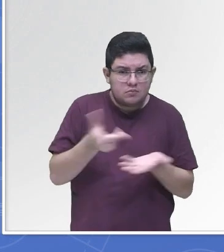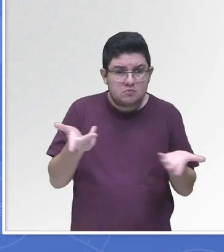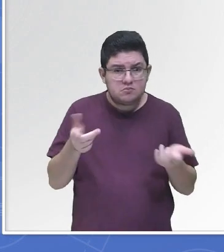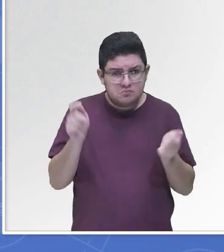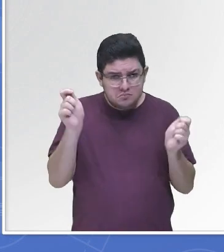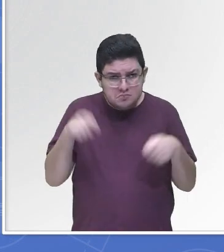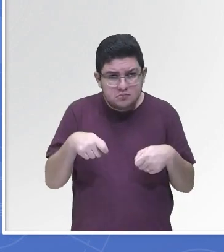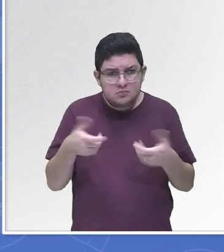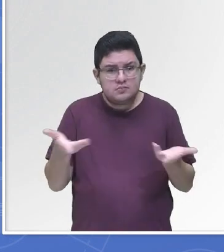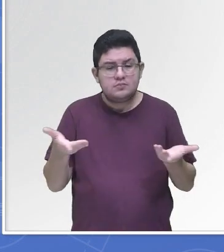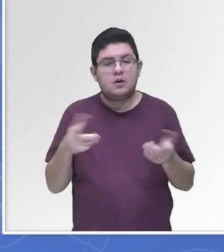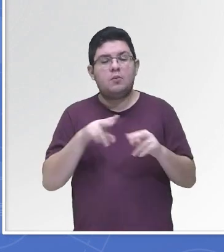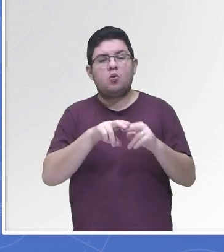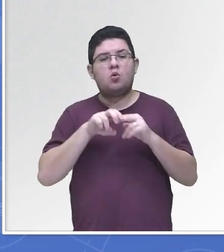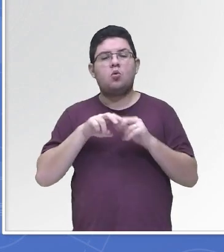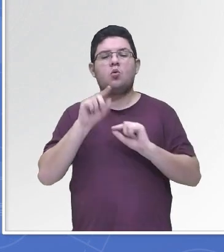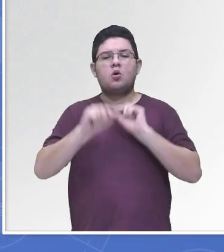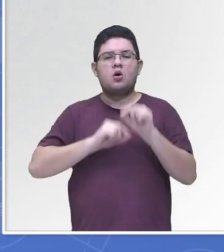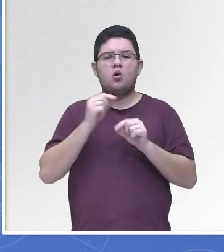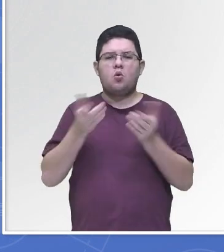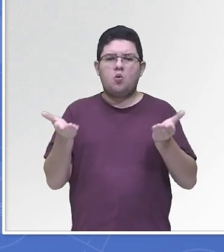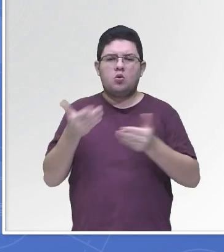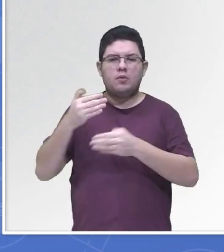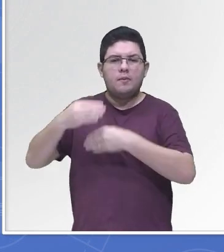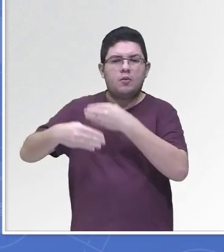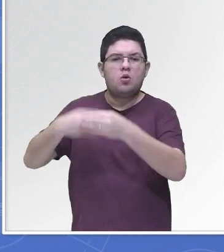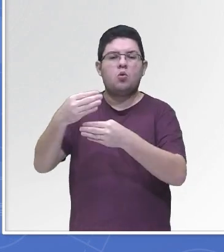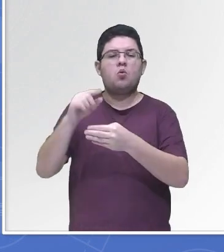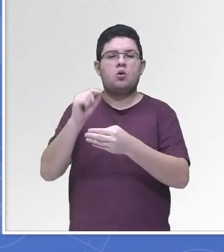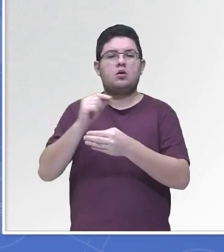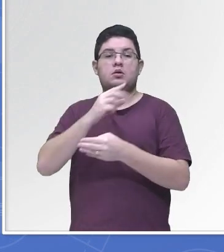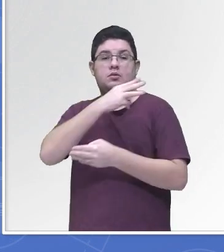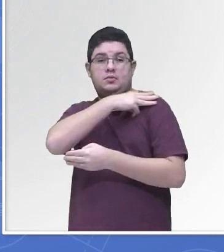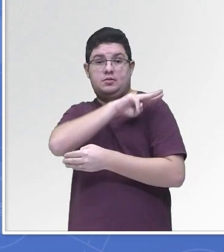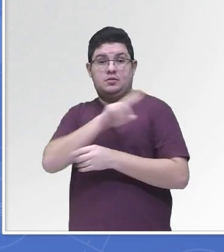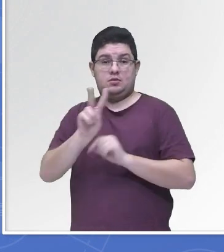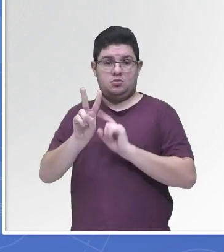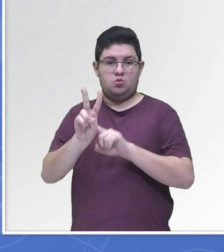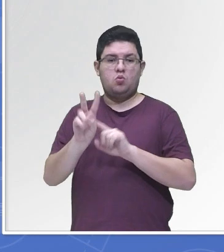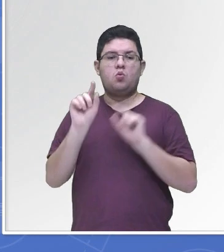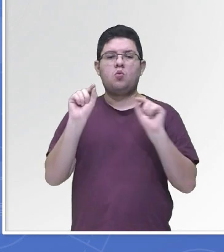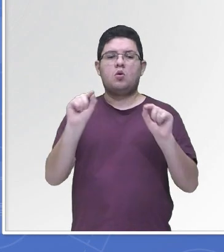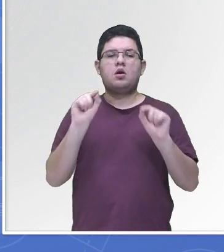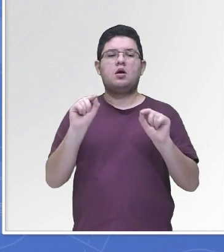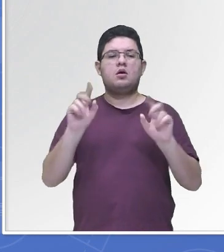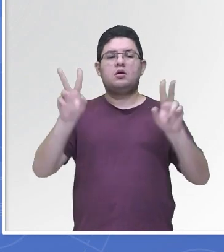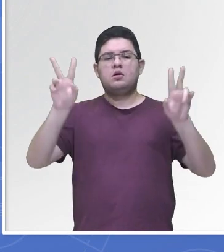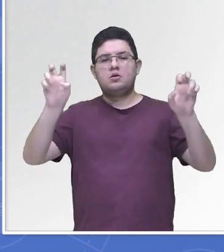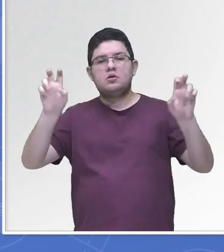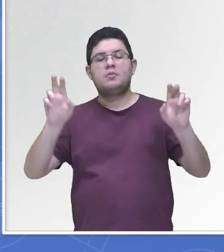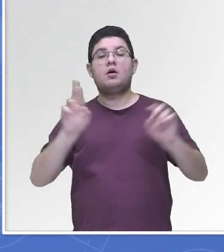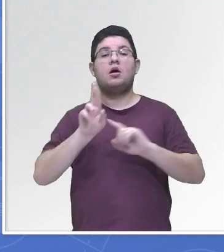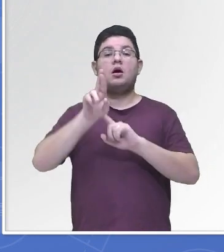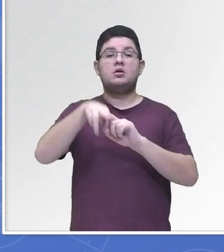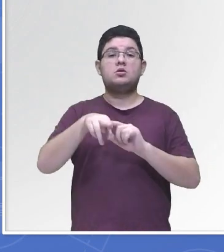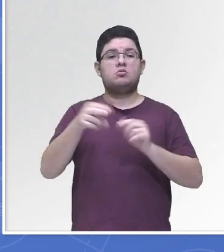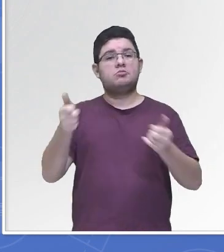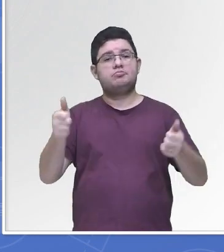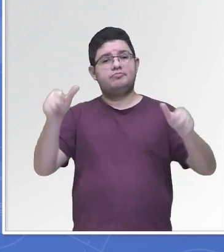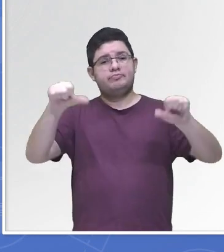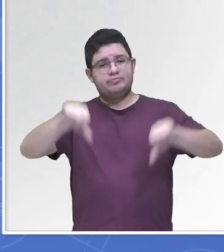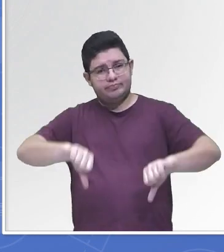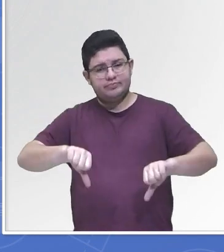estamos estudando hoje, segunda série, a crise da razão. E aí o que acontece então? A razão,